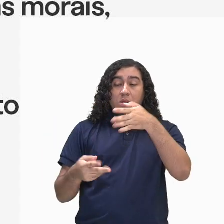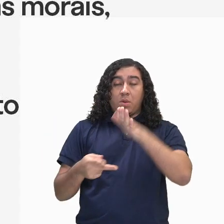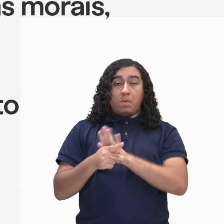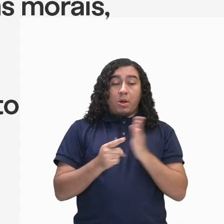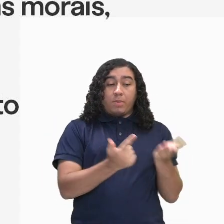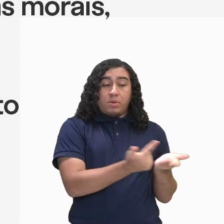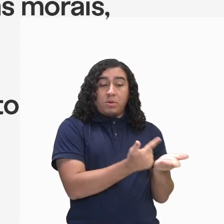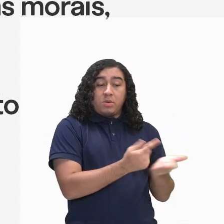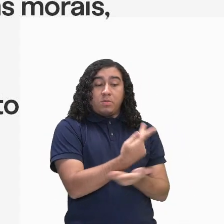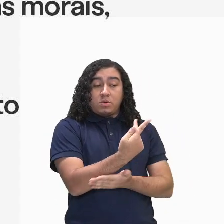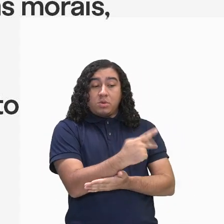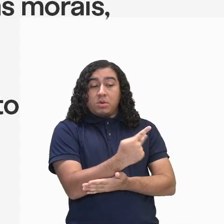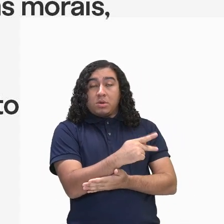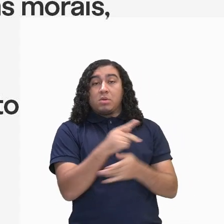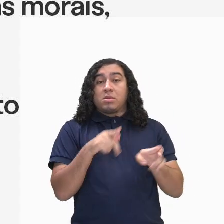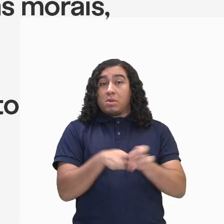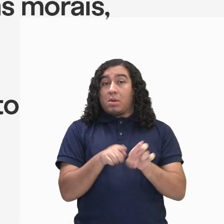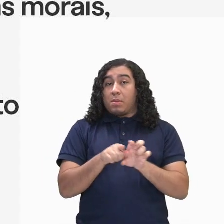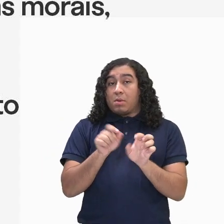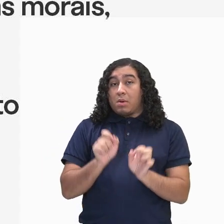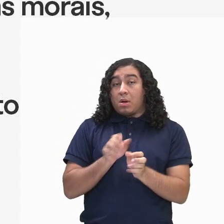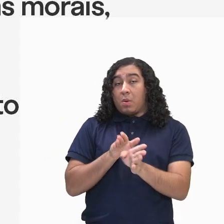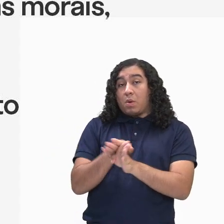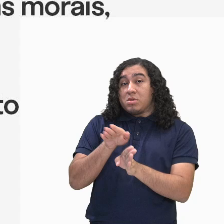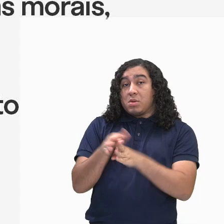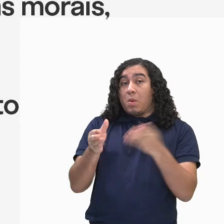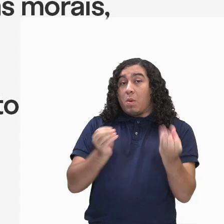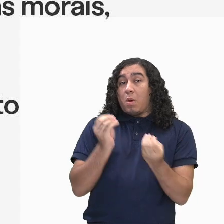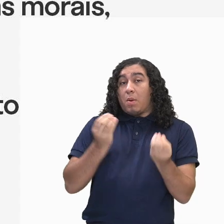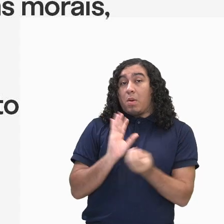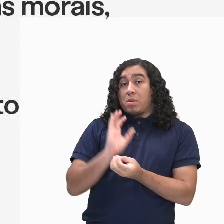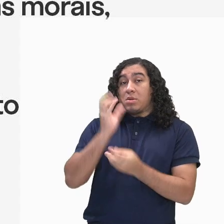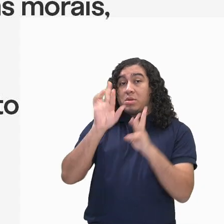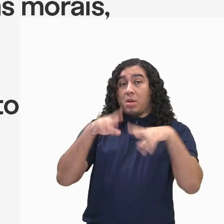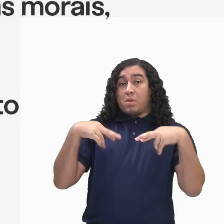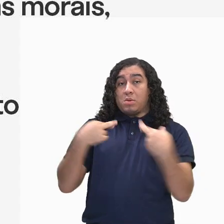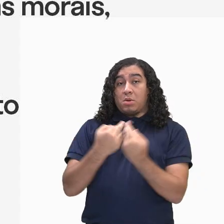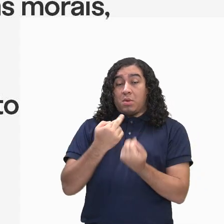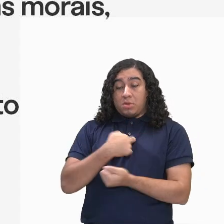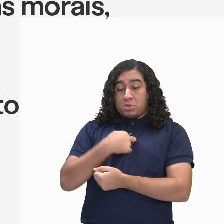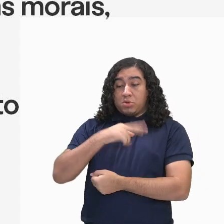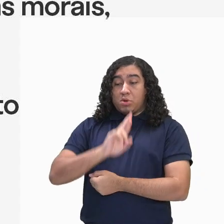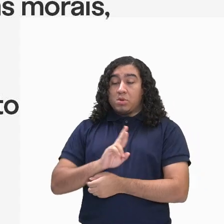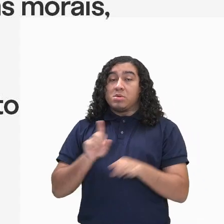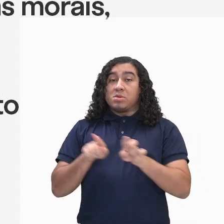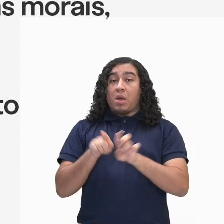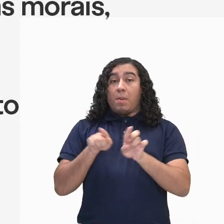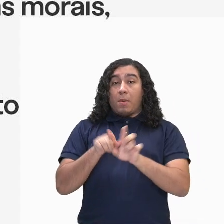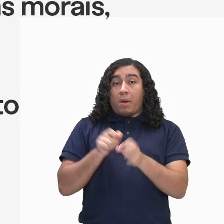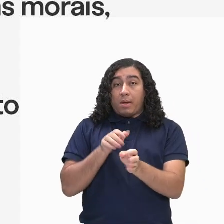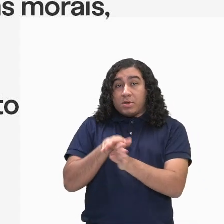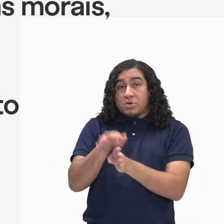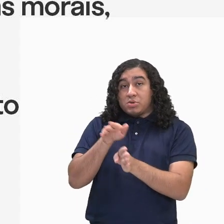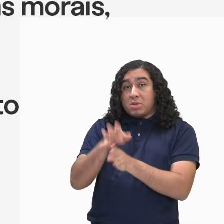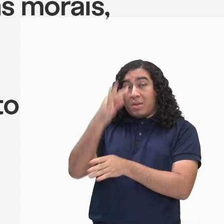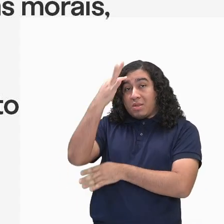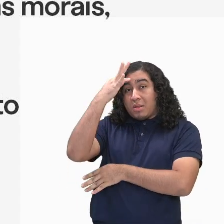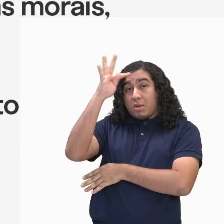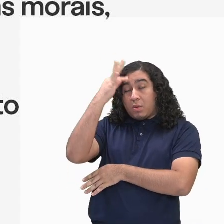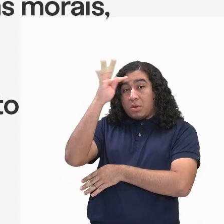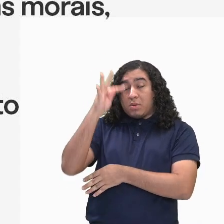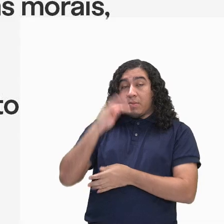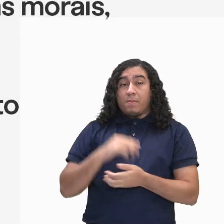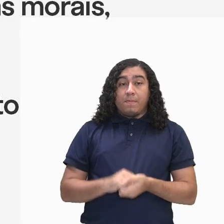Sagradas, orientações para o culto religioso e a instrução teológica. Olha só,